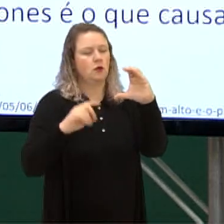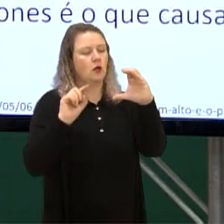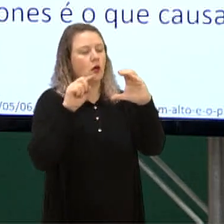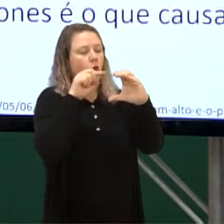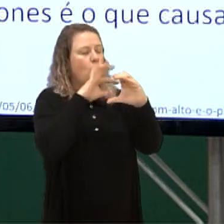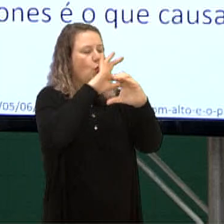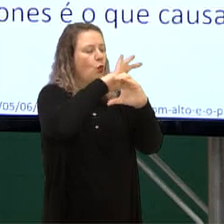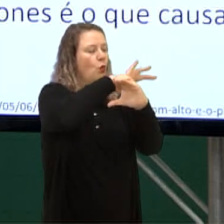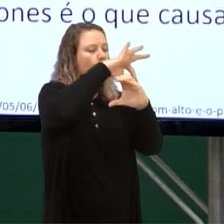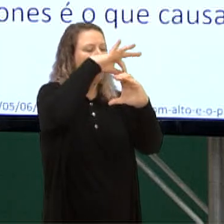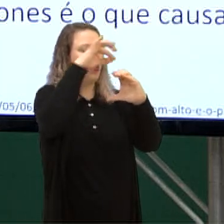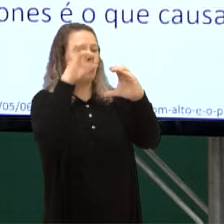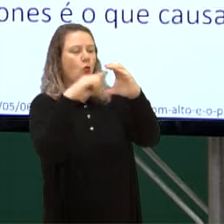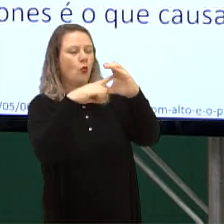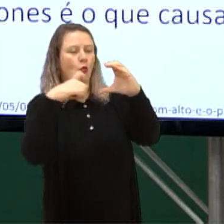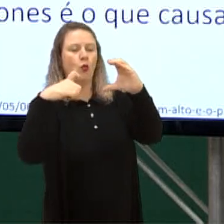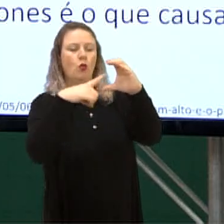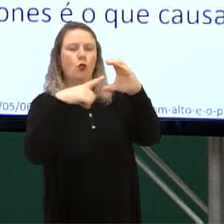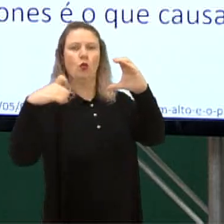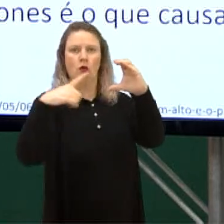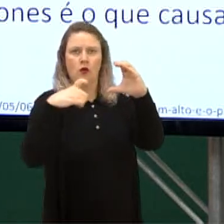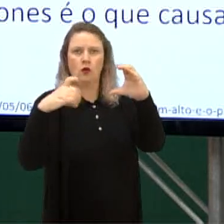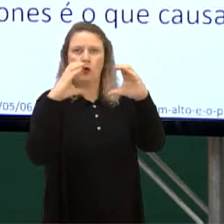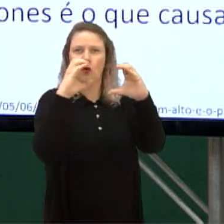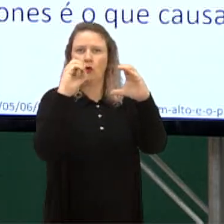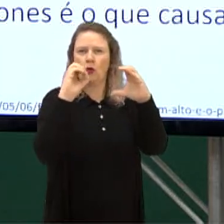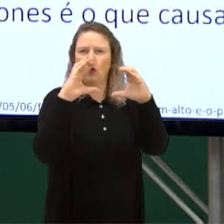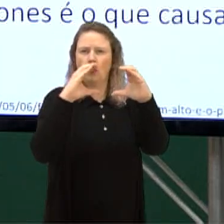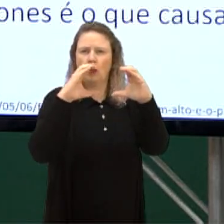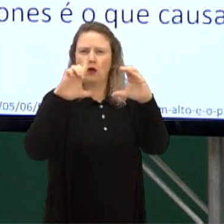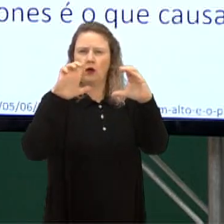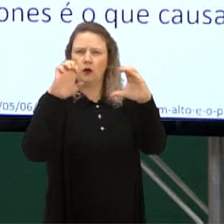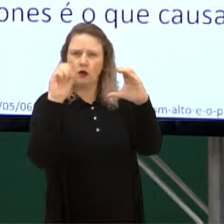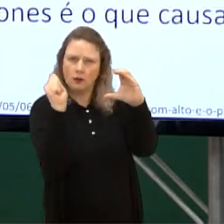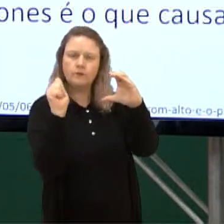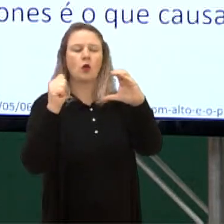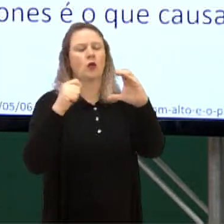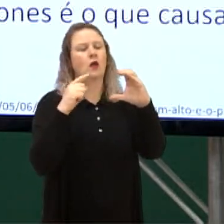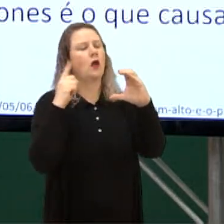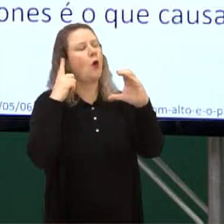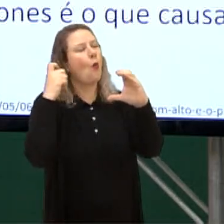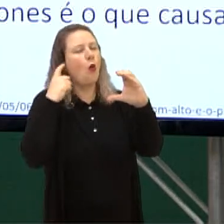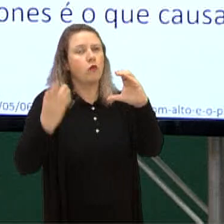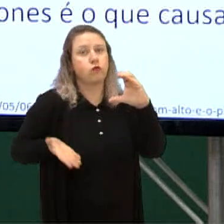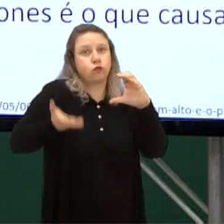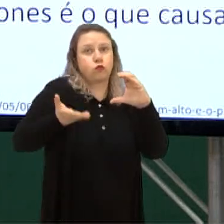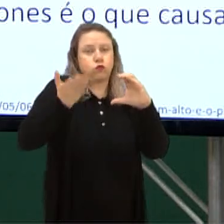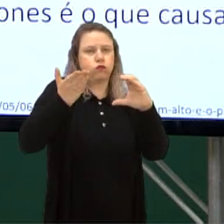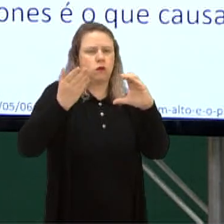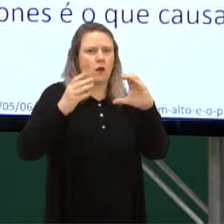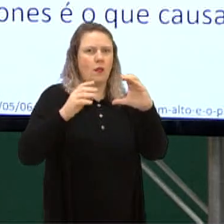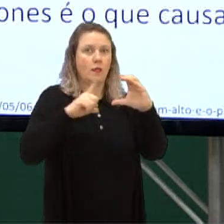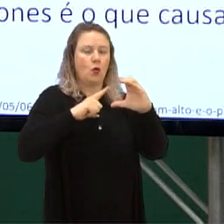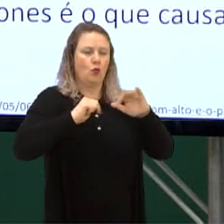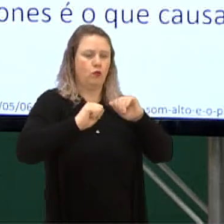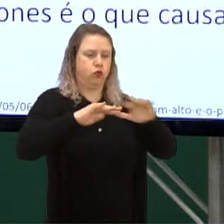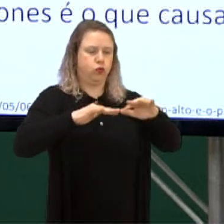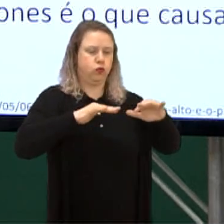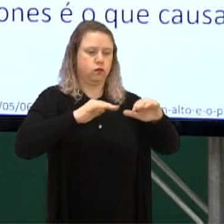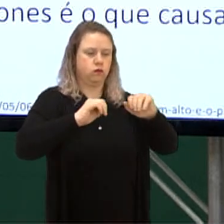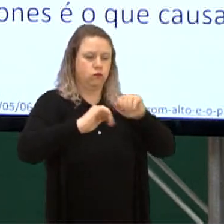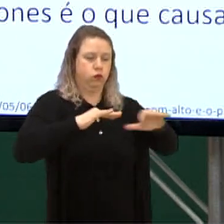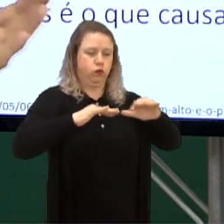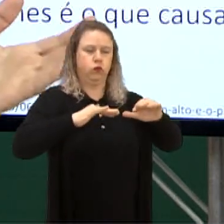na cóclea, que eu tenho as células ciliadas. Conforme o som é muito alto, eu tenho uma vibração. O